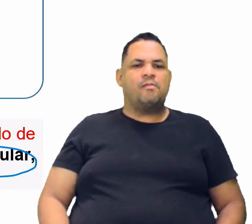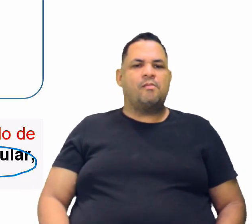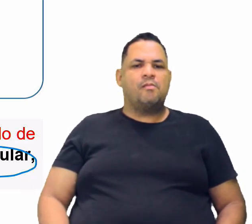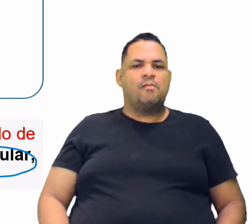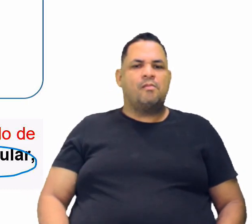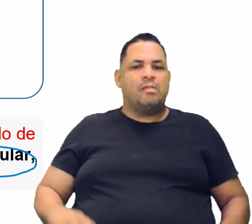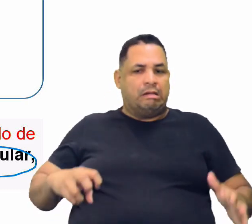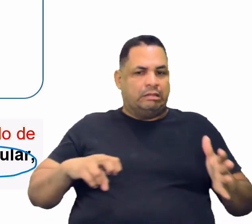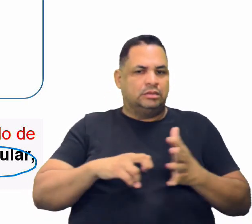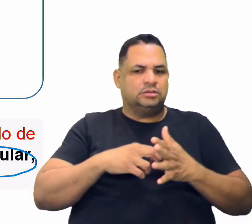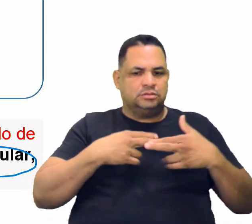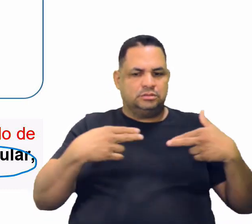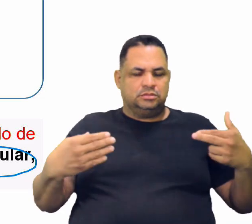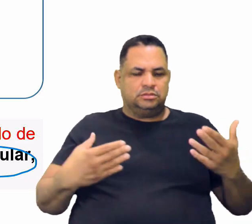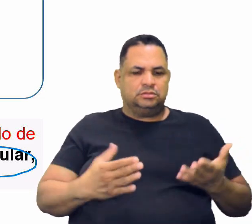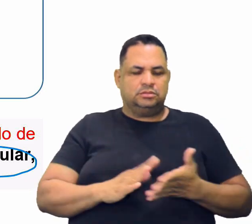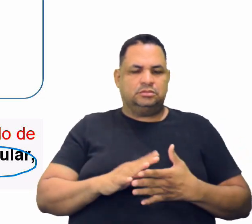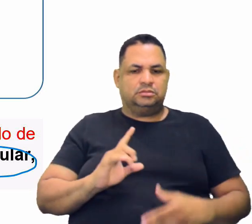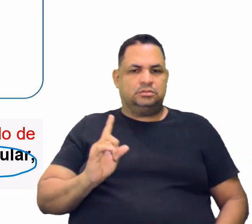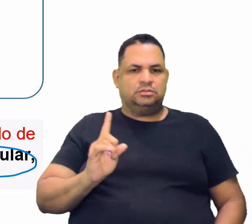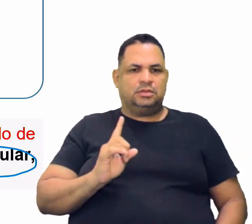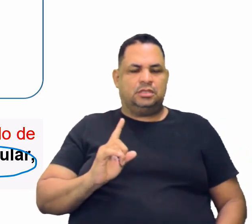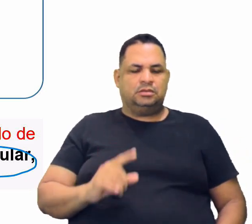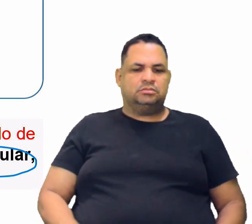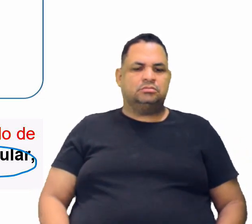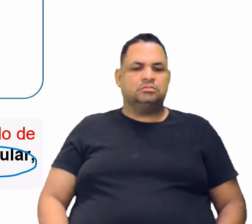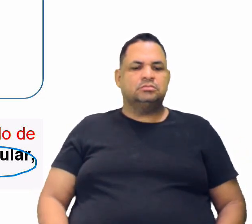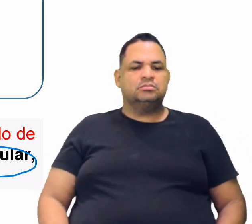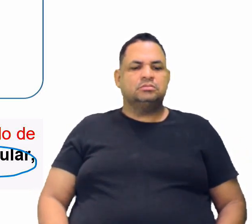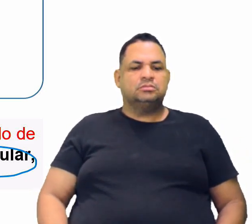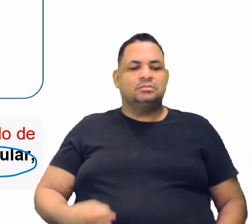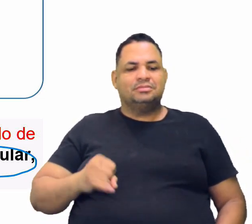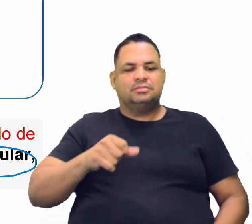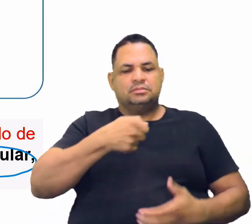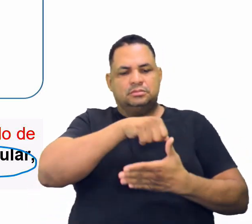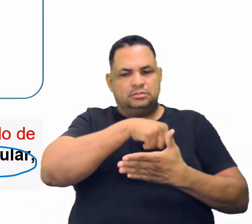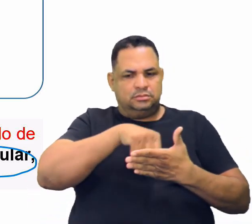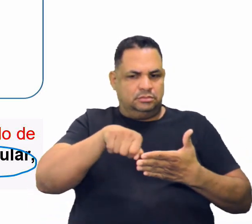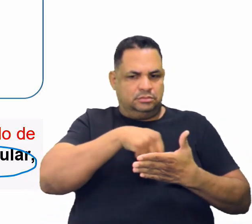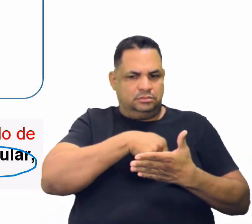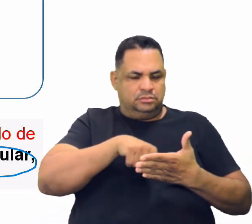muitos acidentes. Não houveram. Aí, se eu coloco